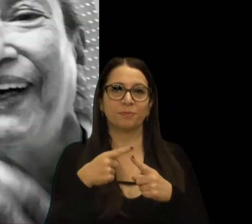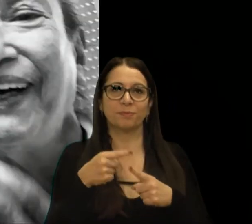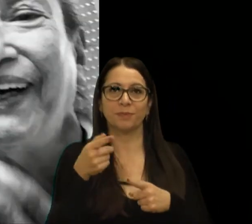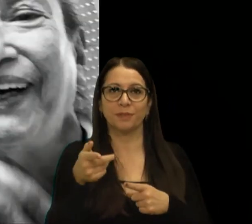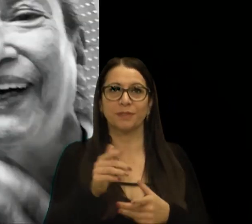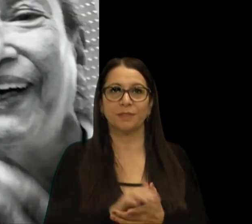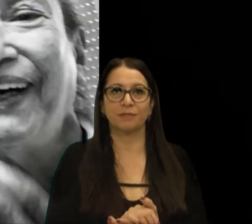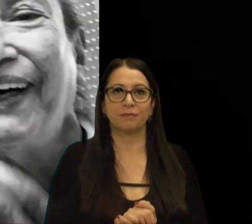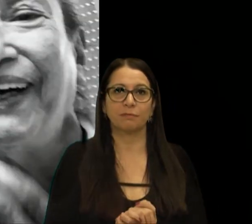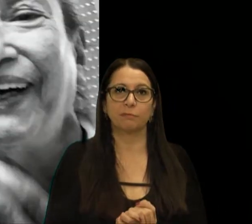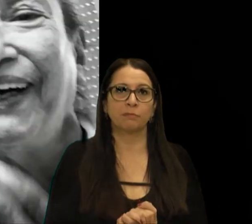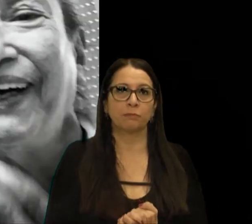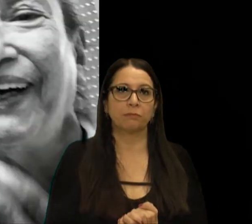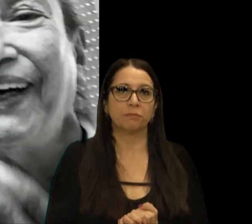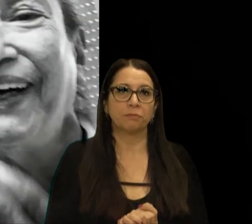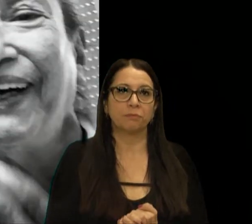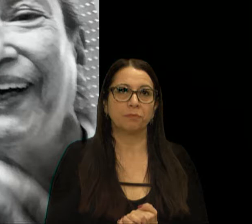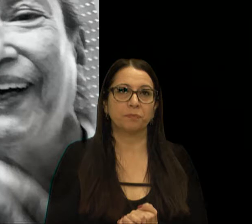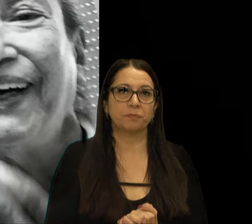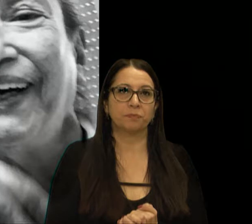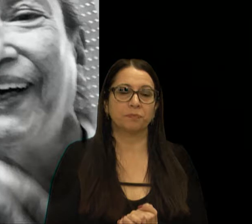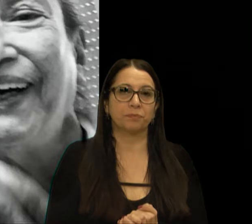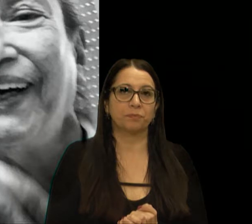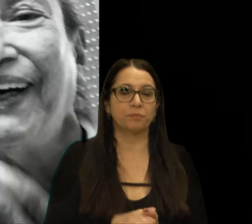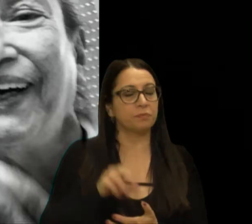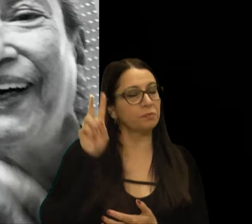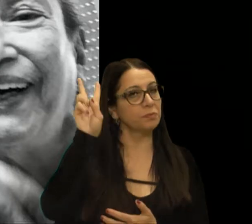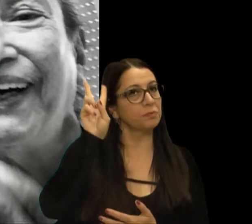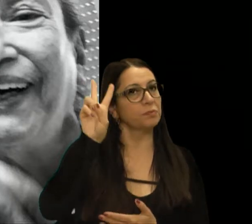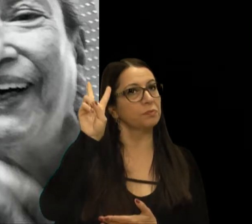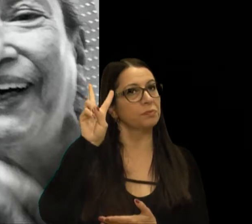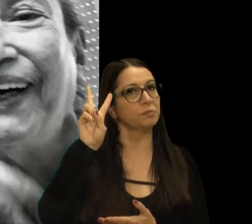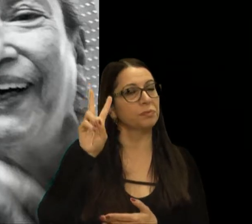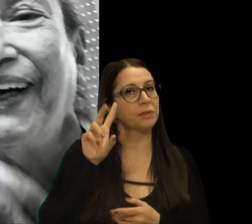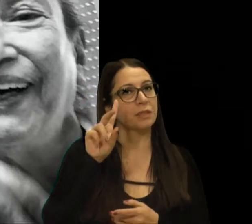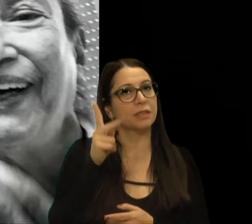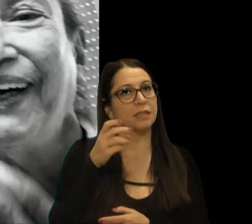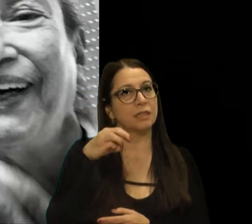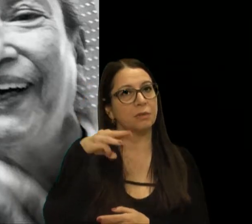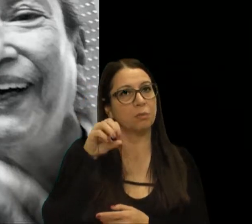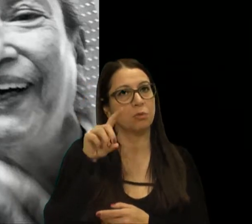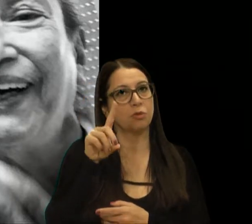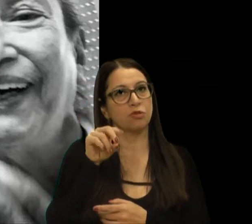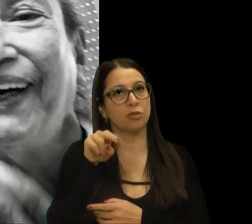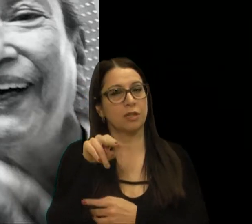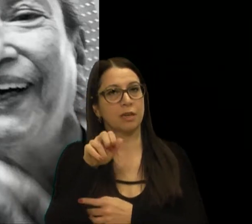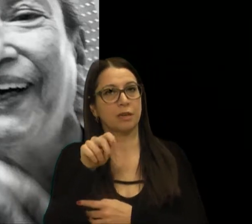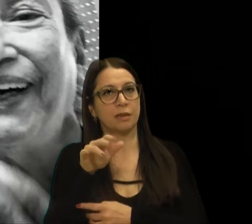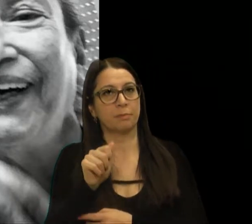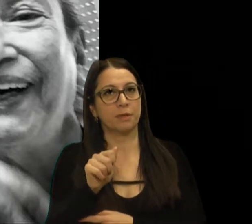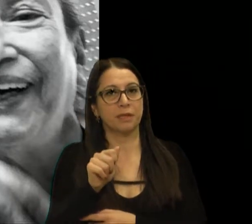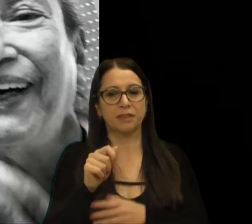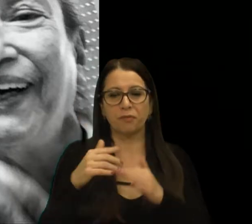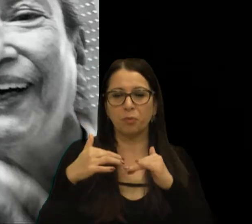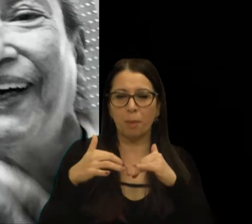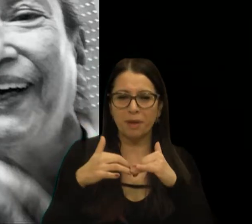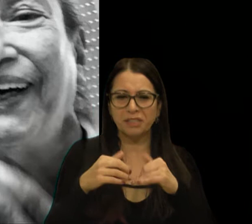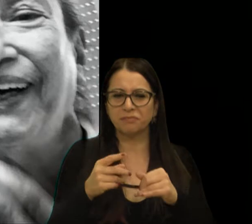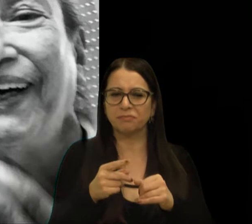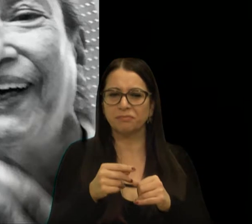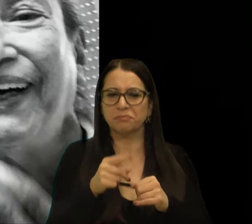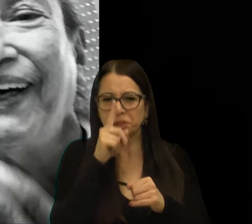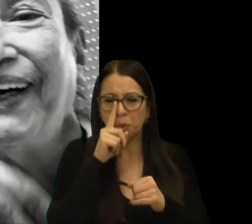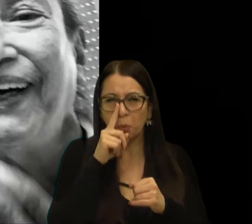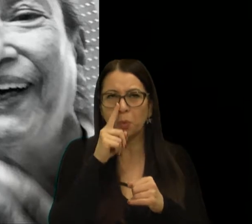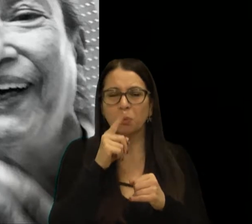frente, assim, mas eu lembro, em relação à hemodinâmica, assim, estava com um equipamento muito defasado, perigoso